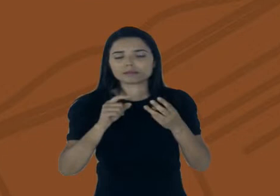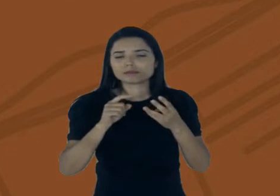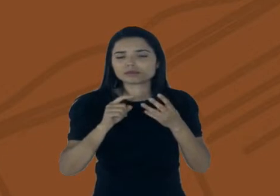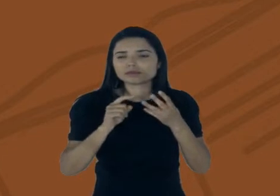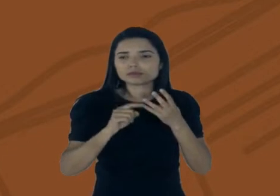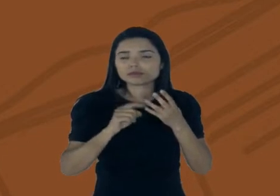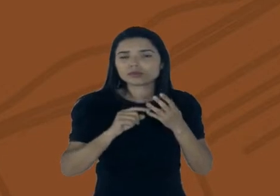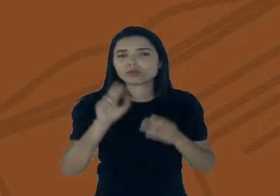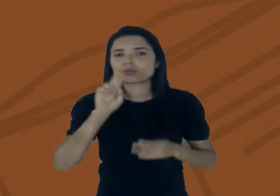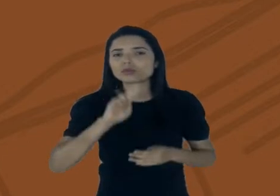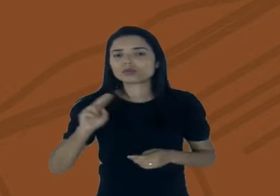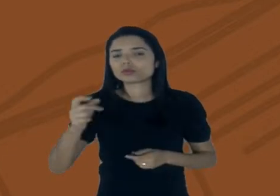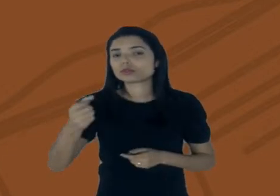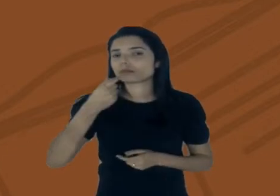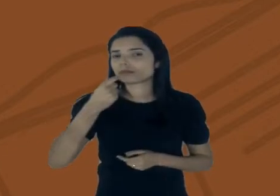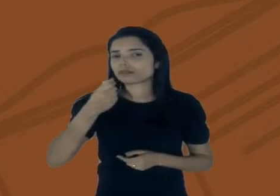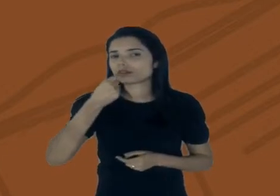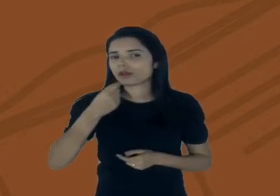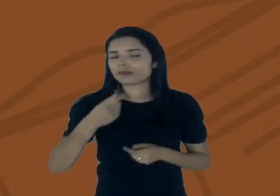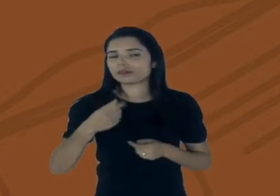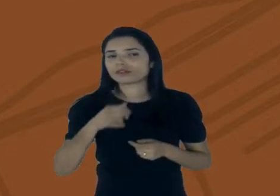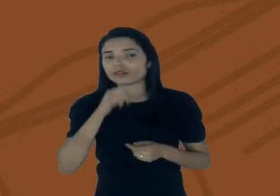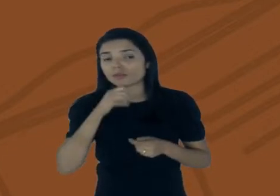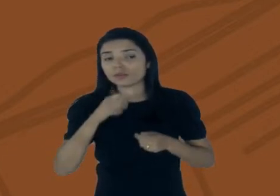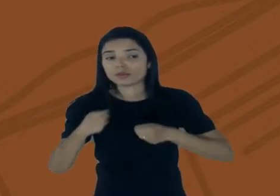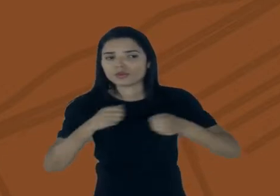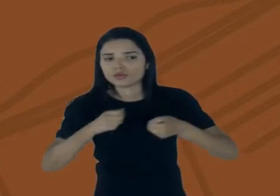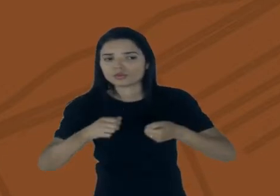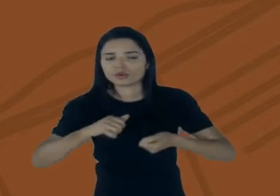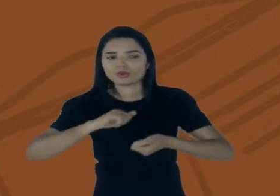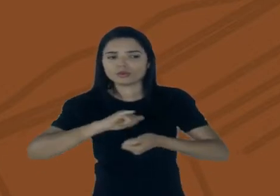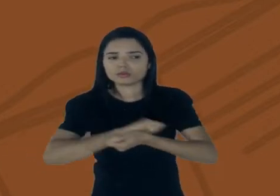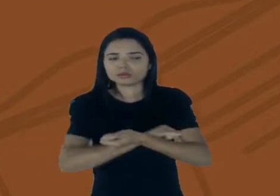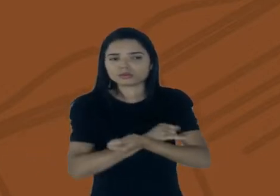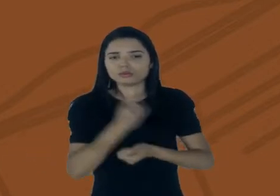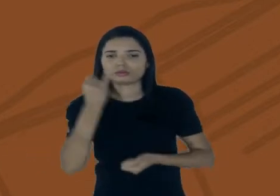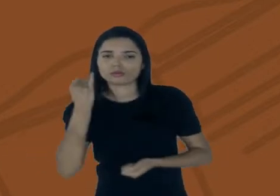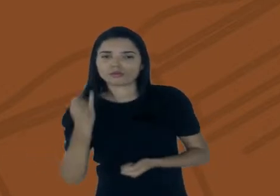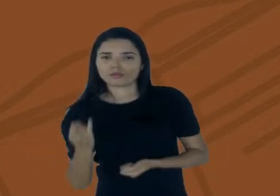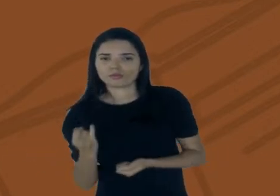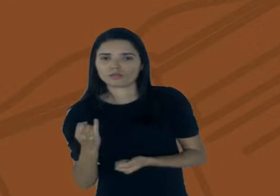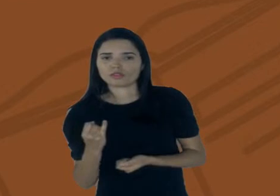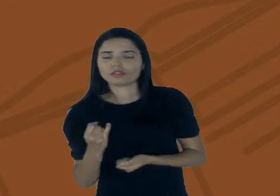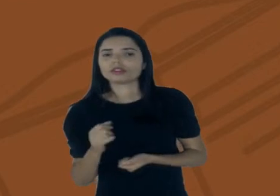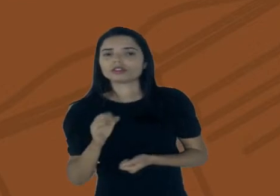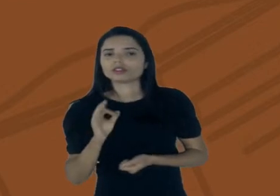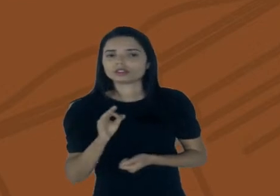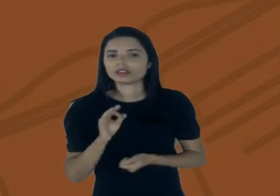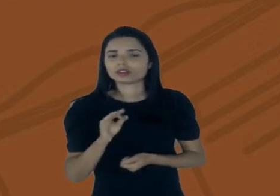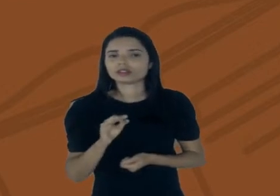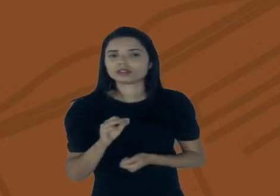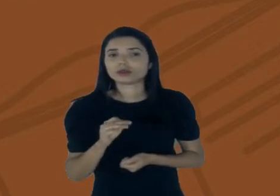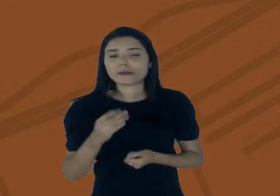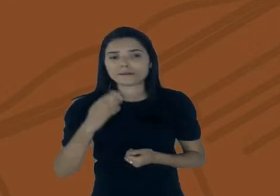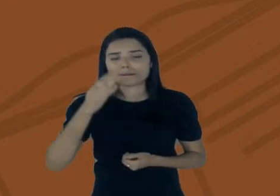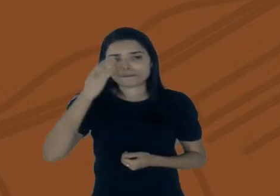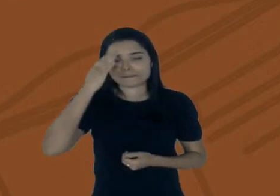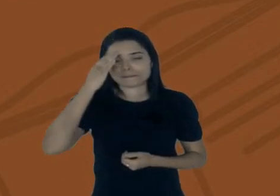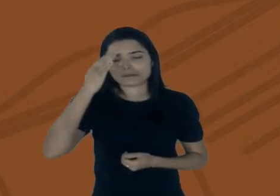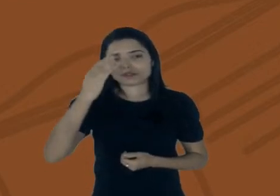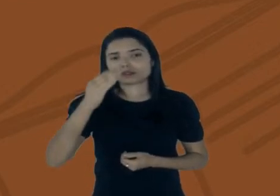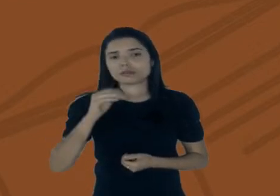para o controle de peso, por exemplo. Principalmente pessoas que usam medicação para controle de peso. Vai ser uma medicação que